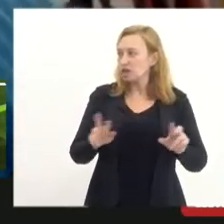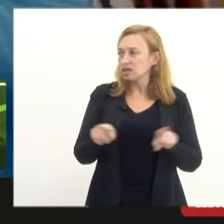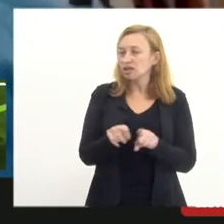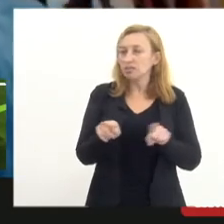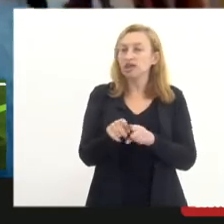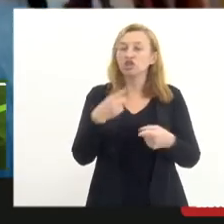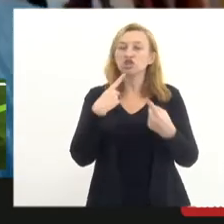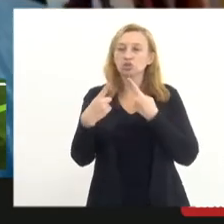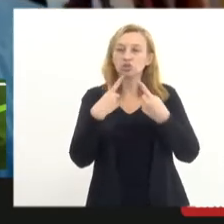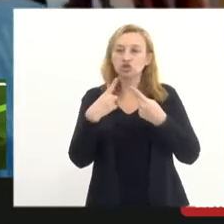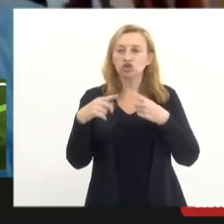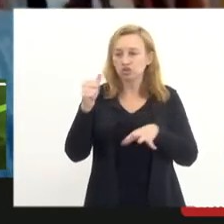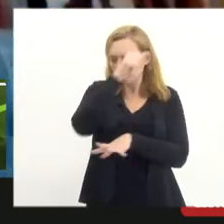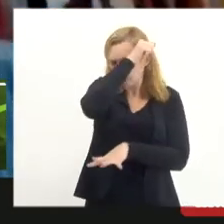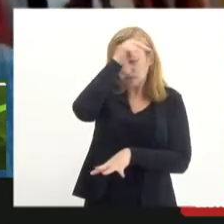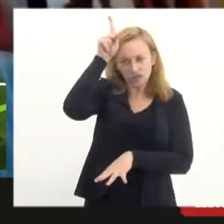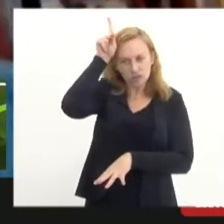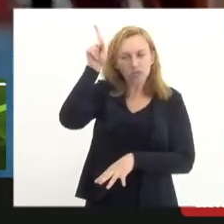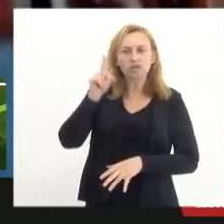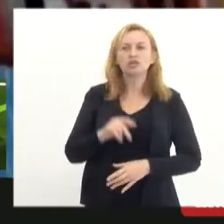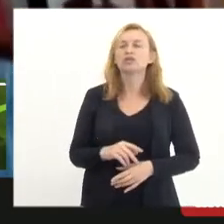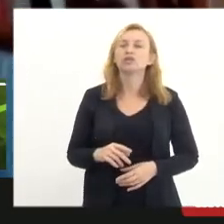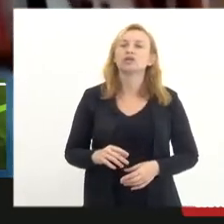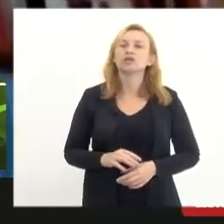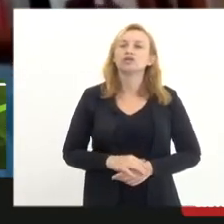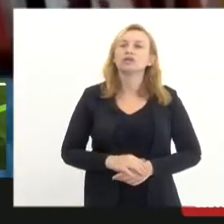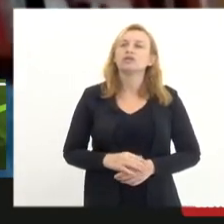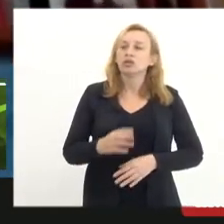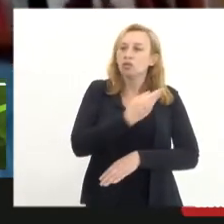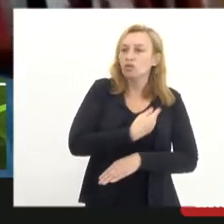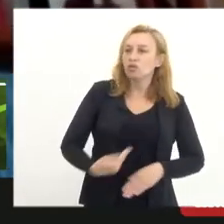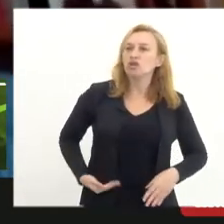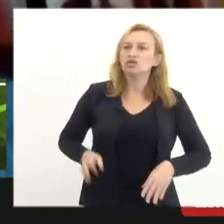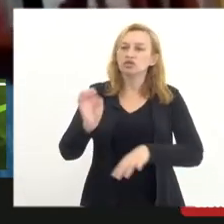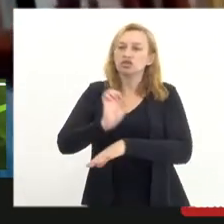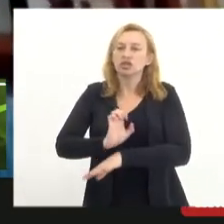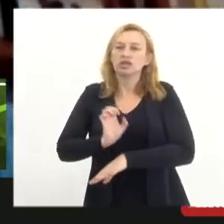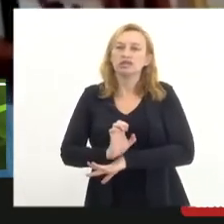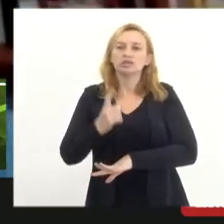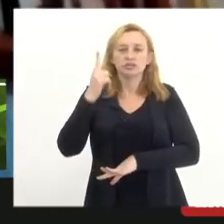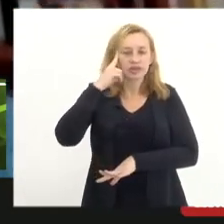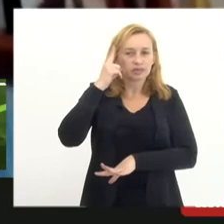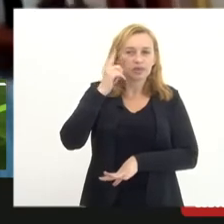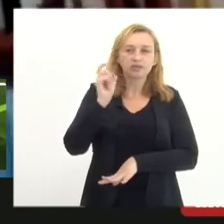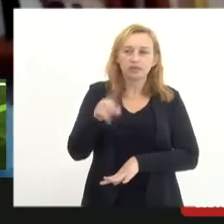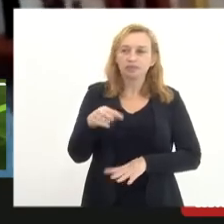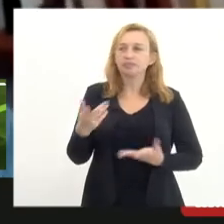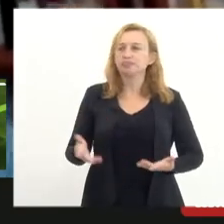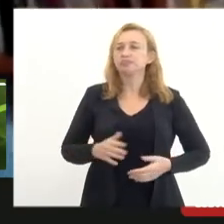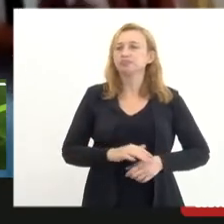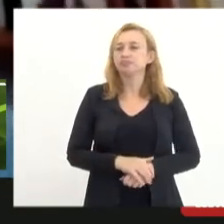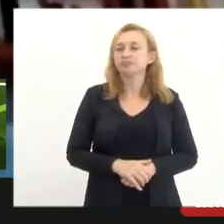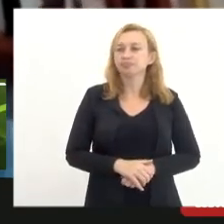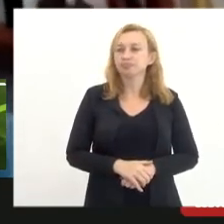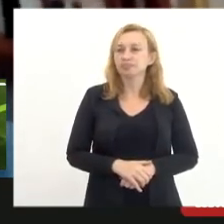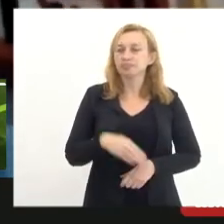as prefeituras e com o governo do estado essas perspectivas, né? A Maricá, inclusive, que tem uma